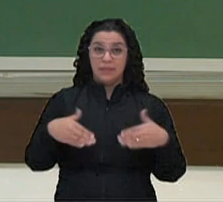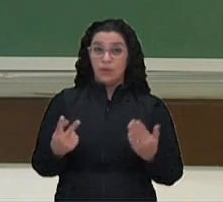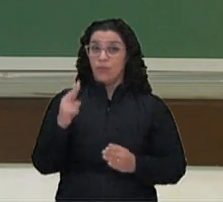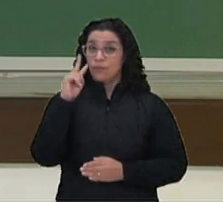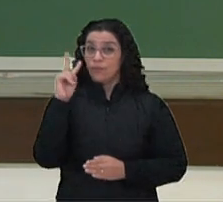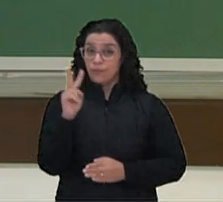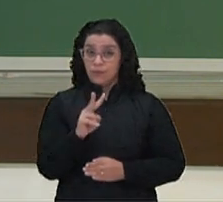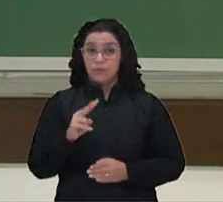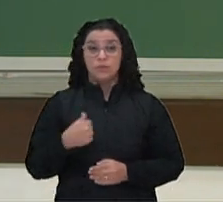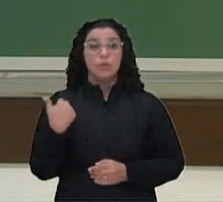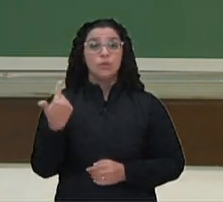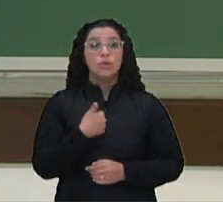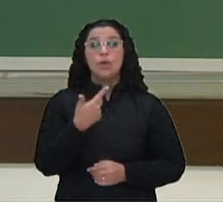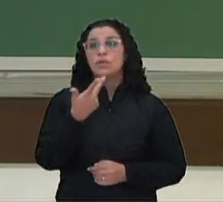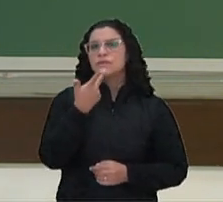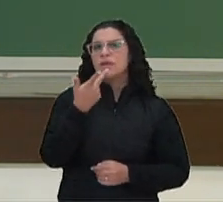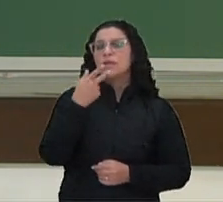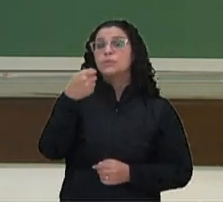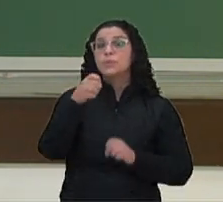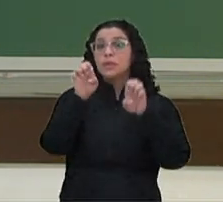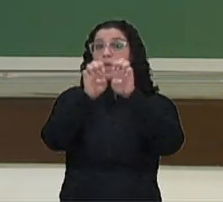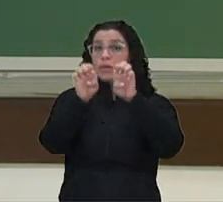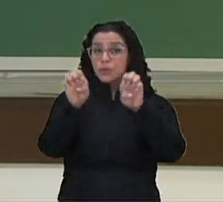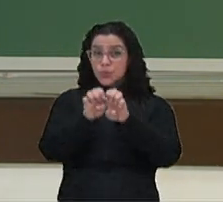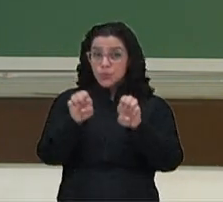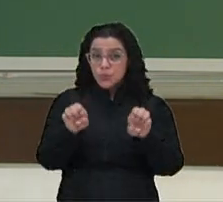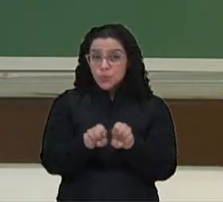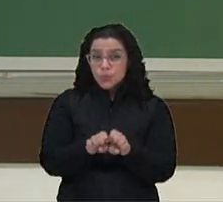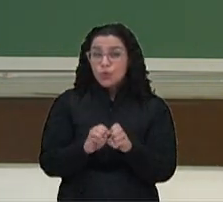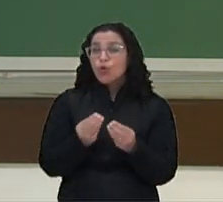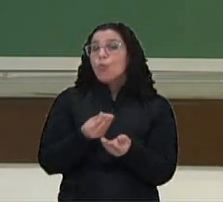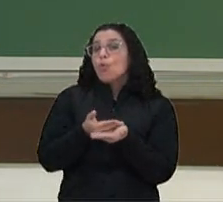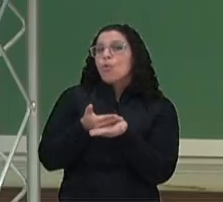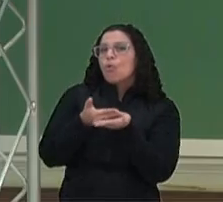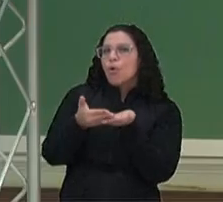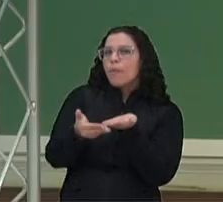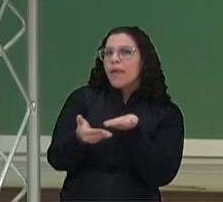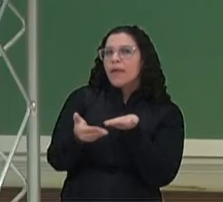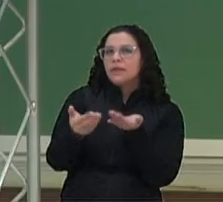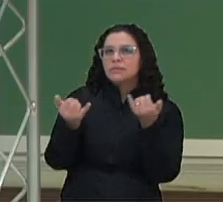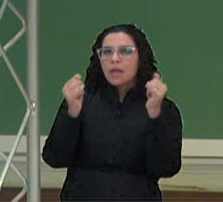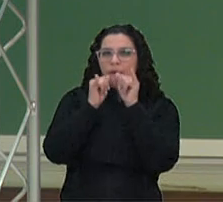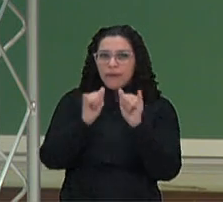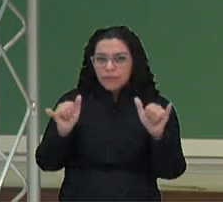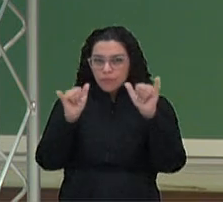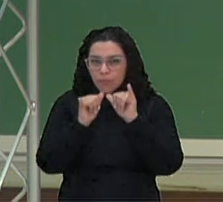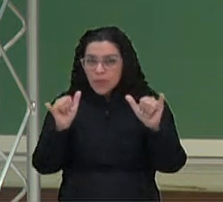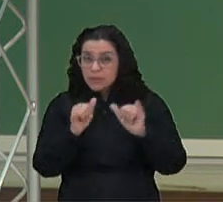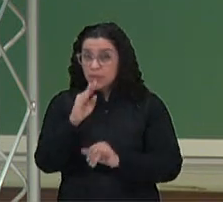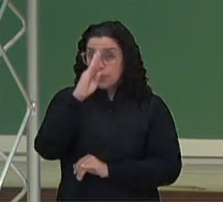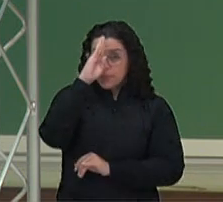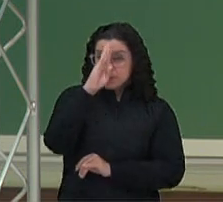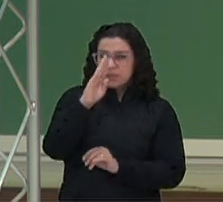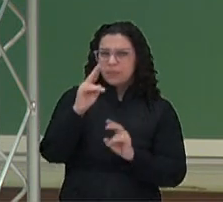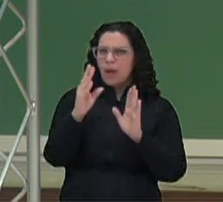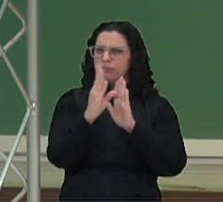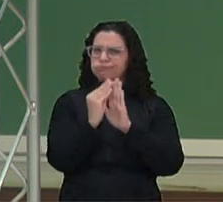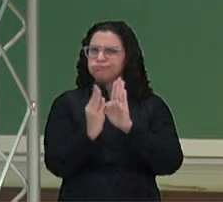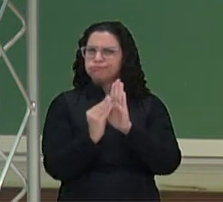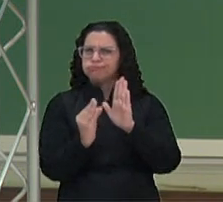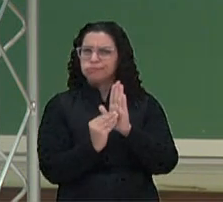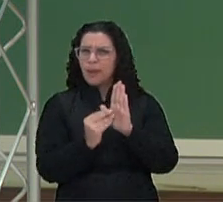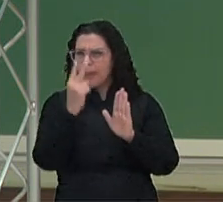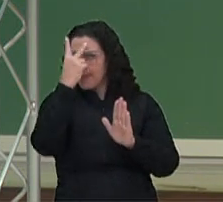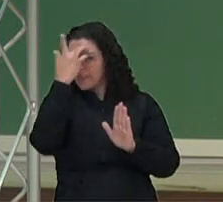Então, olha só. Quando a gente fala aqui sobre a estrutura e a abertura da notícia, ela precisa vir com as informações principais para que o leitor saiba do que se